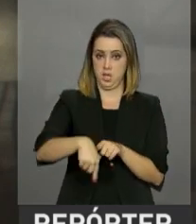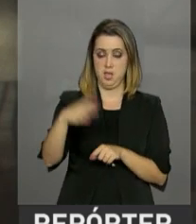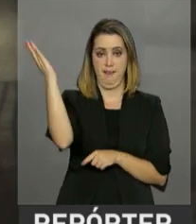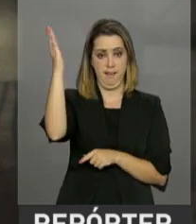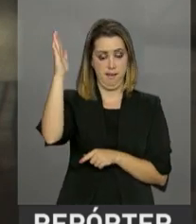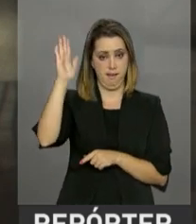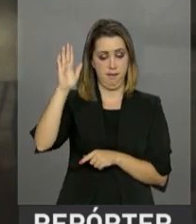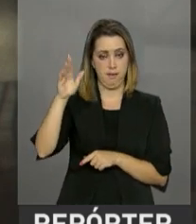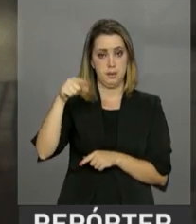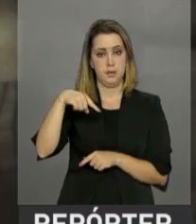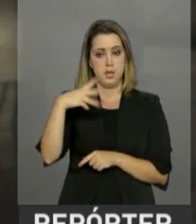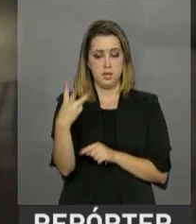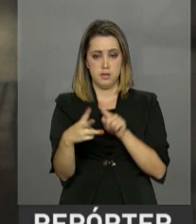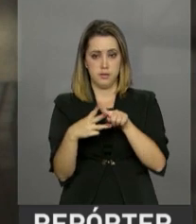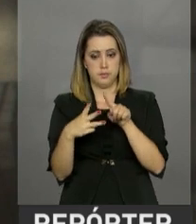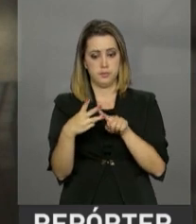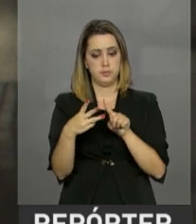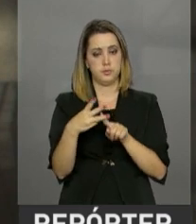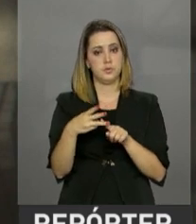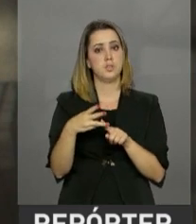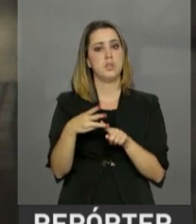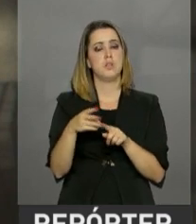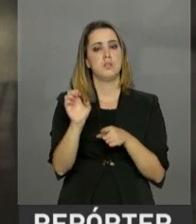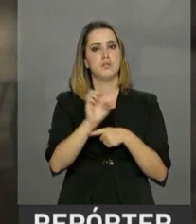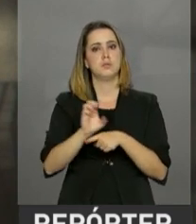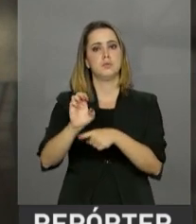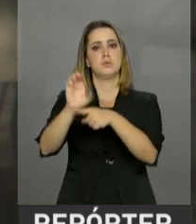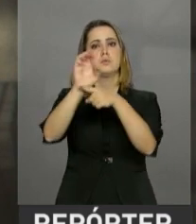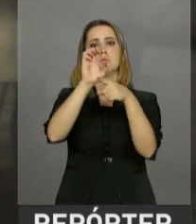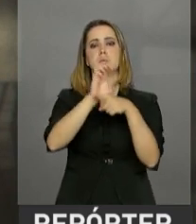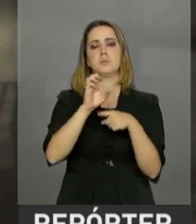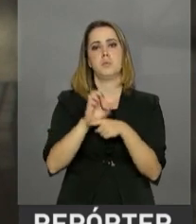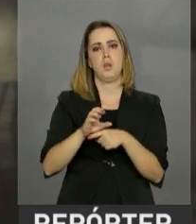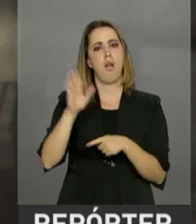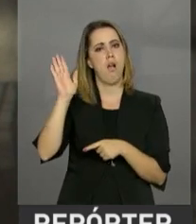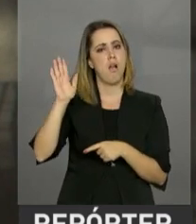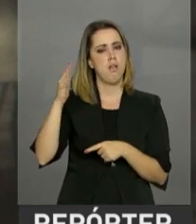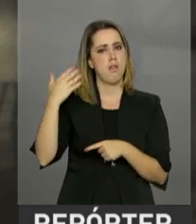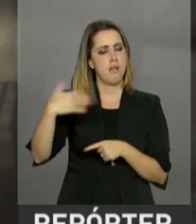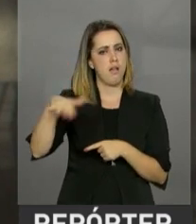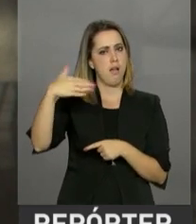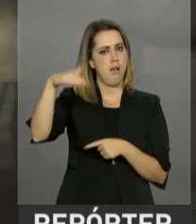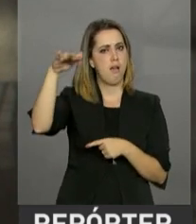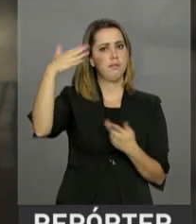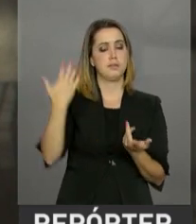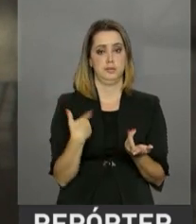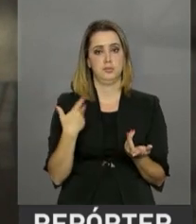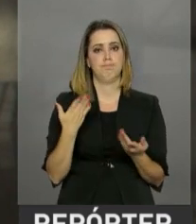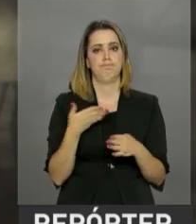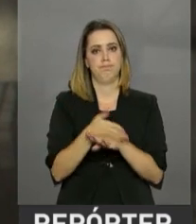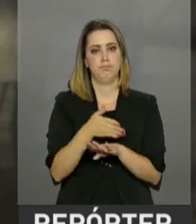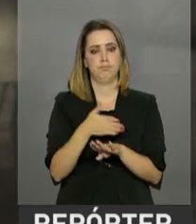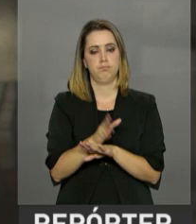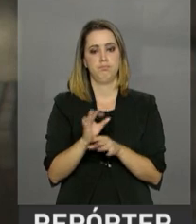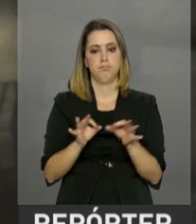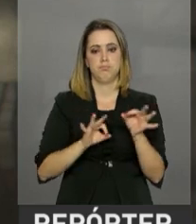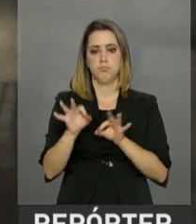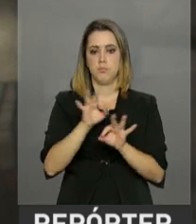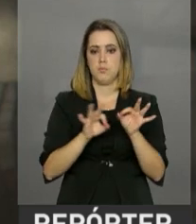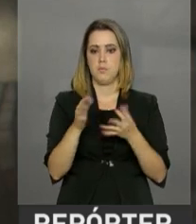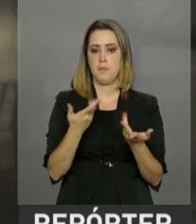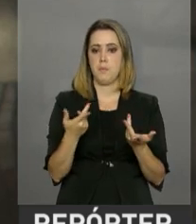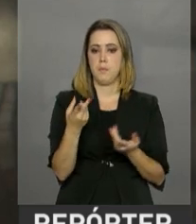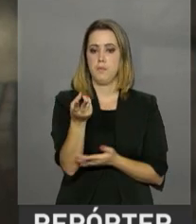o governo permitiu que esses três estados tenham reajustes no valor dos imóveis para enquadramento no Minha Casa Minha Vida. O valor